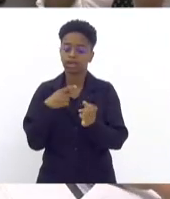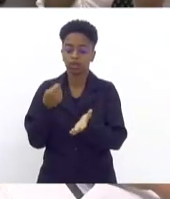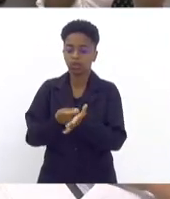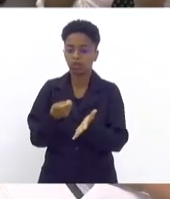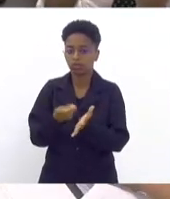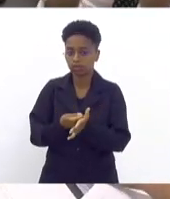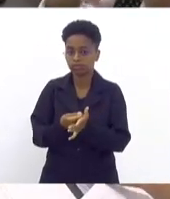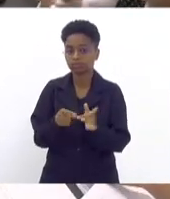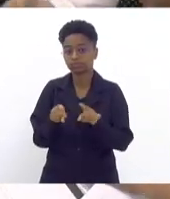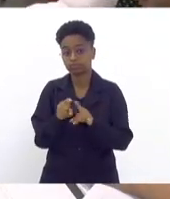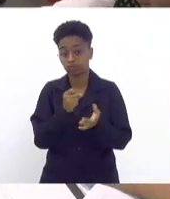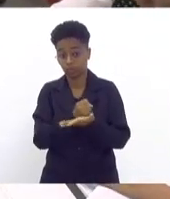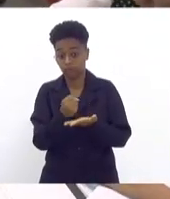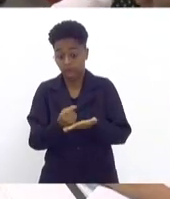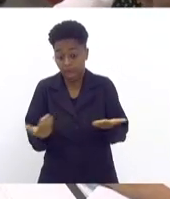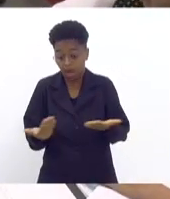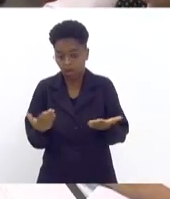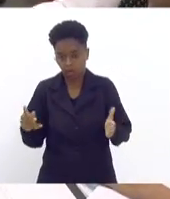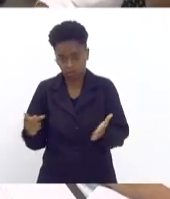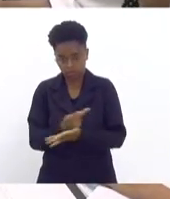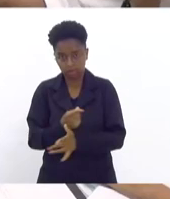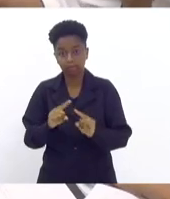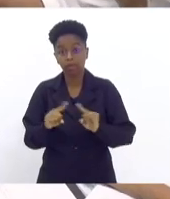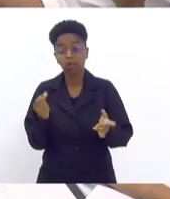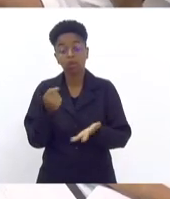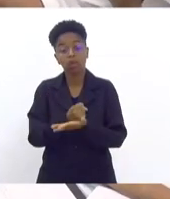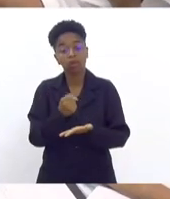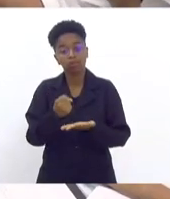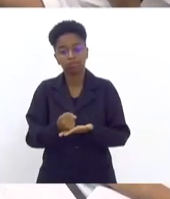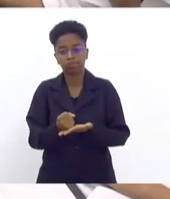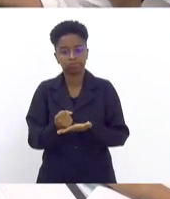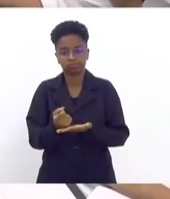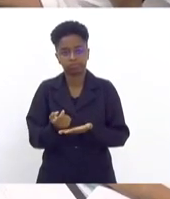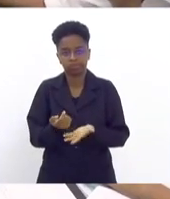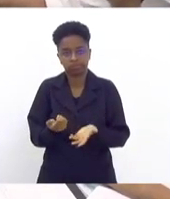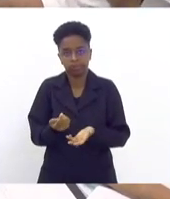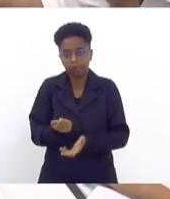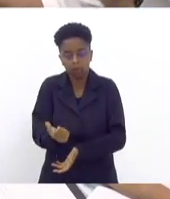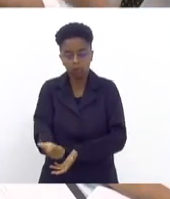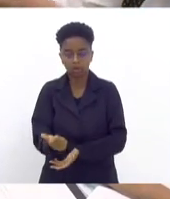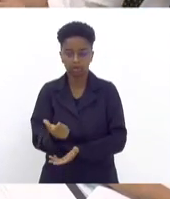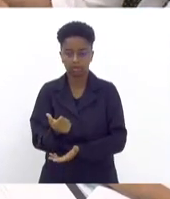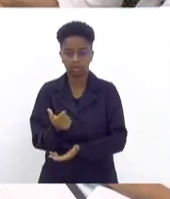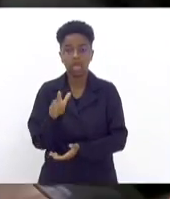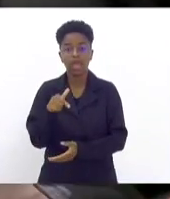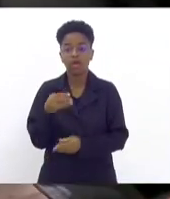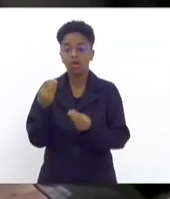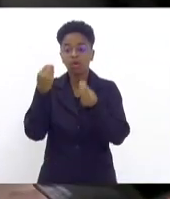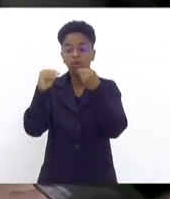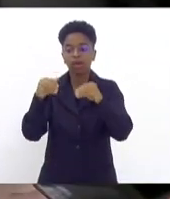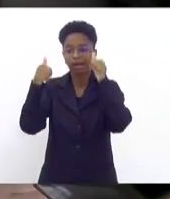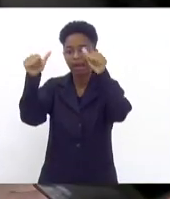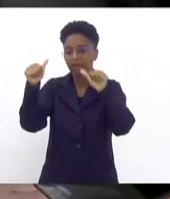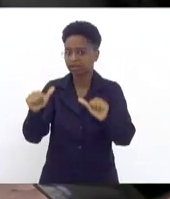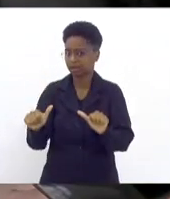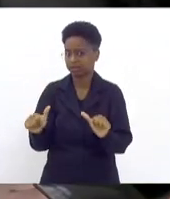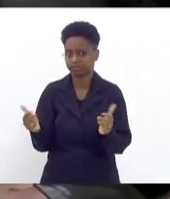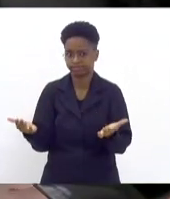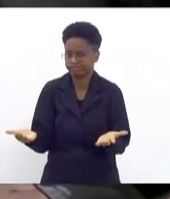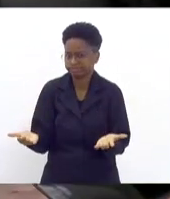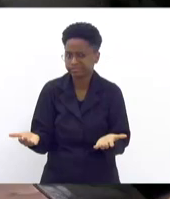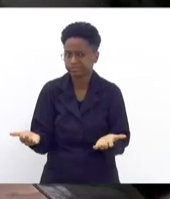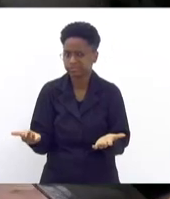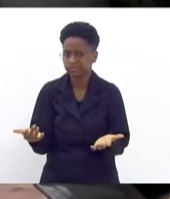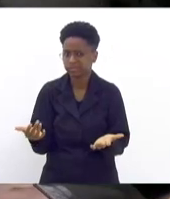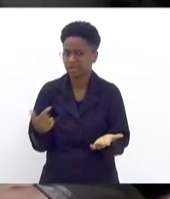aos contratos em vigência, mas são obrigações ínfimas. Colocação de cartazes. Perfeito. Eu acho que